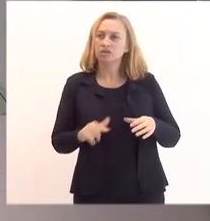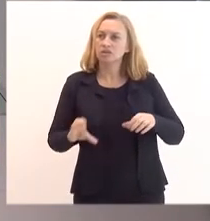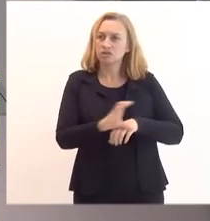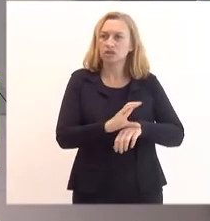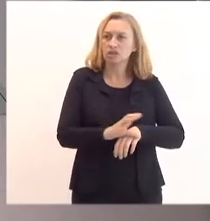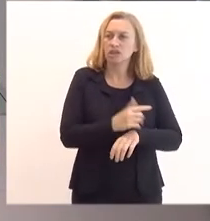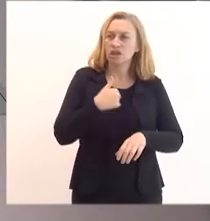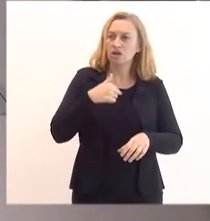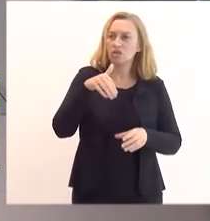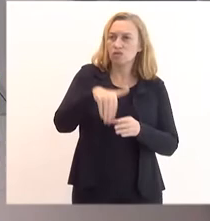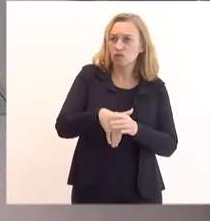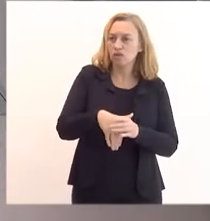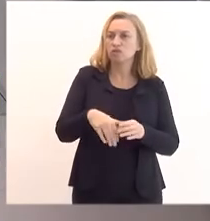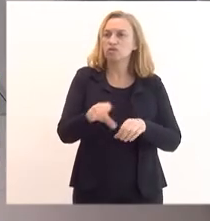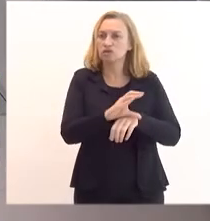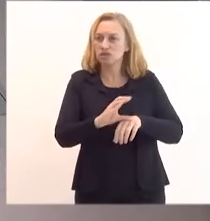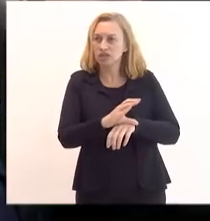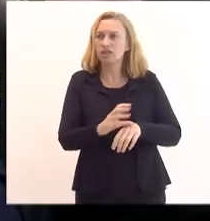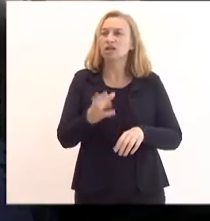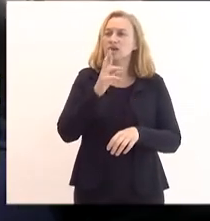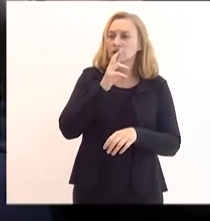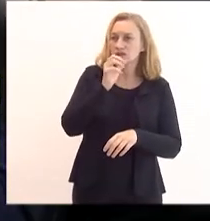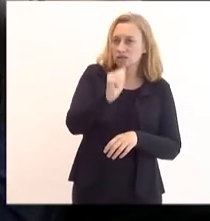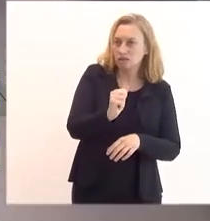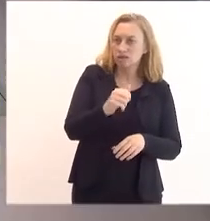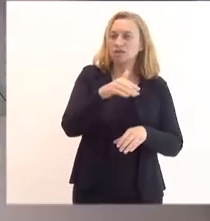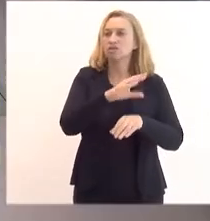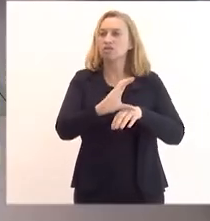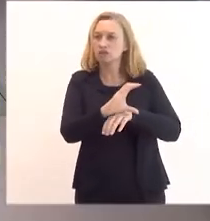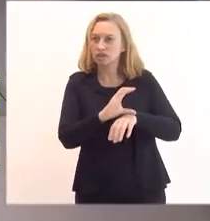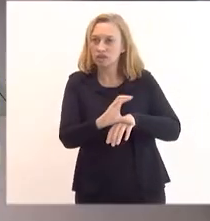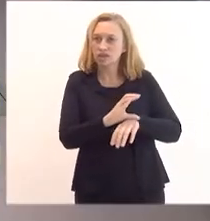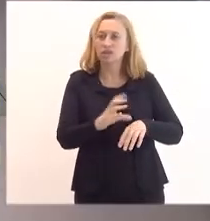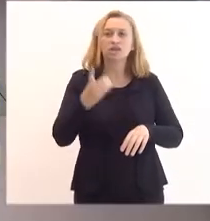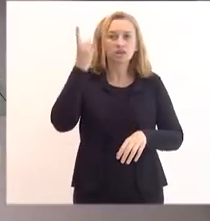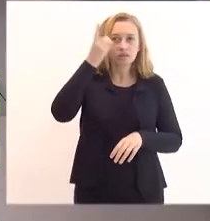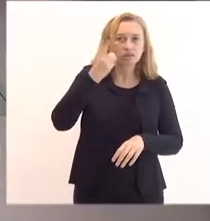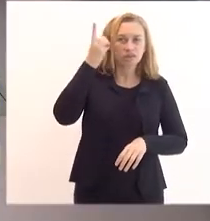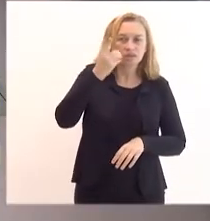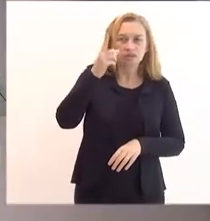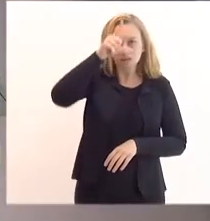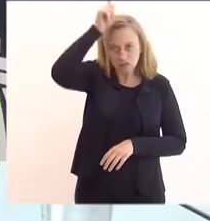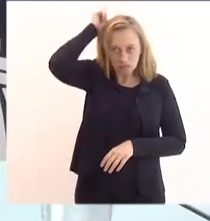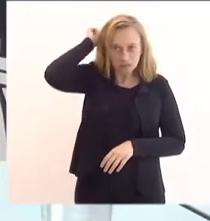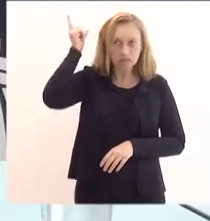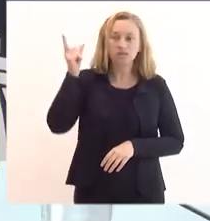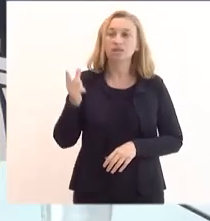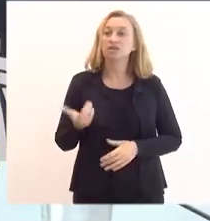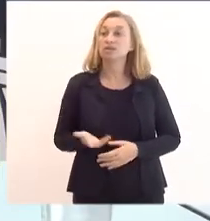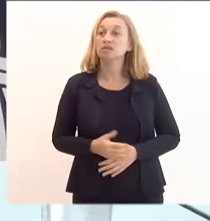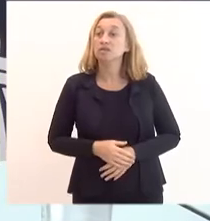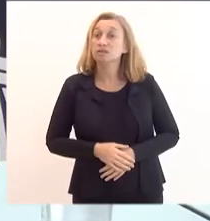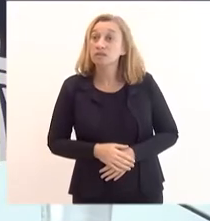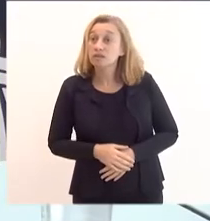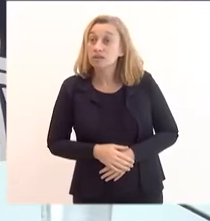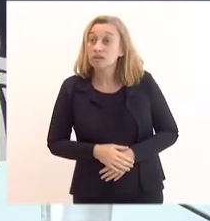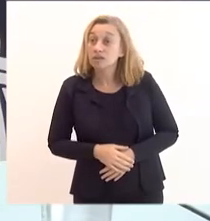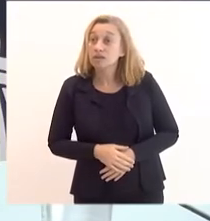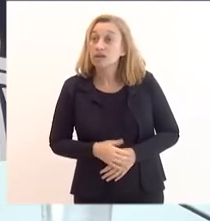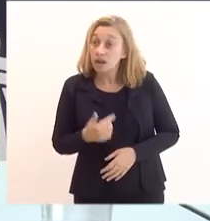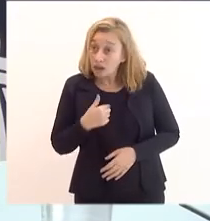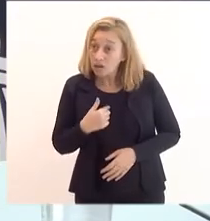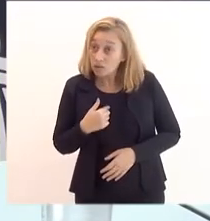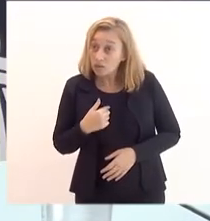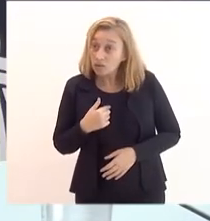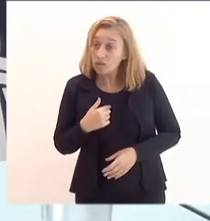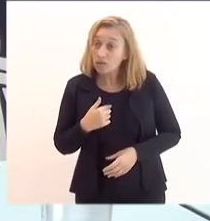constitucionalidade. Deputado Amorim, constitucionalidade. Constitucionalidade. 2, 3, deputado Luiz. Por incrível que pareça,